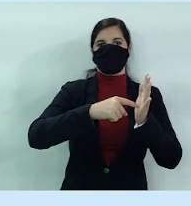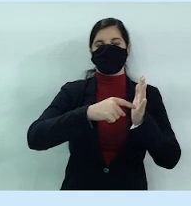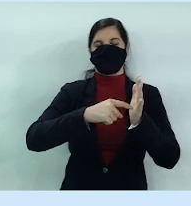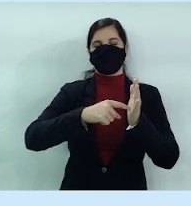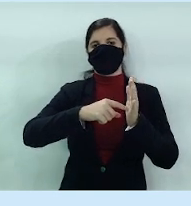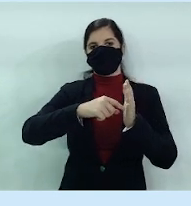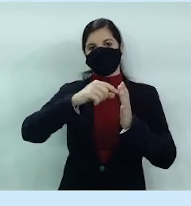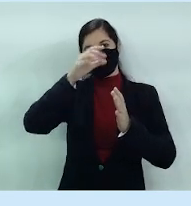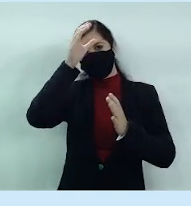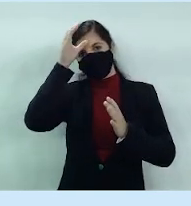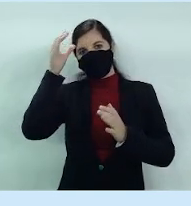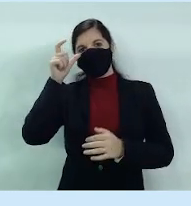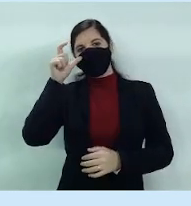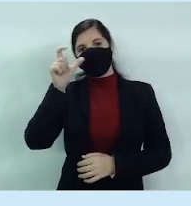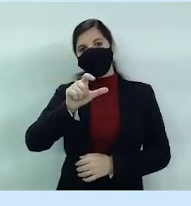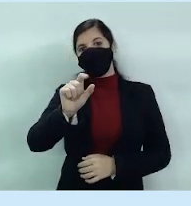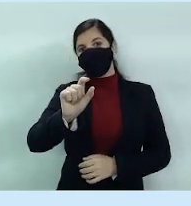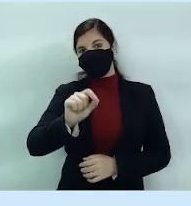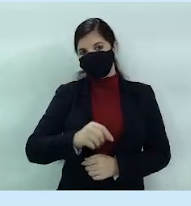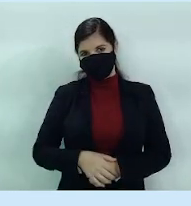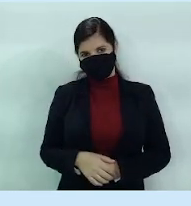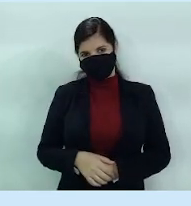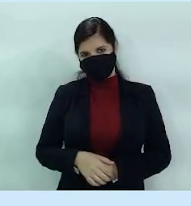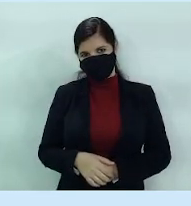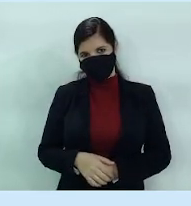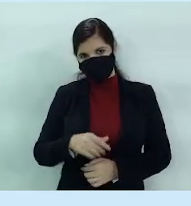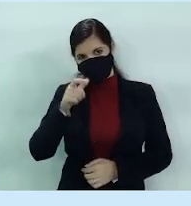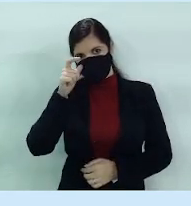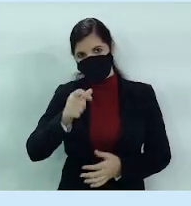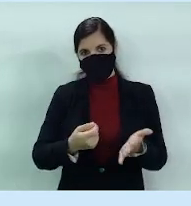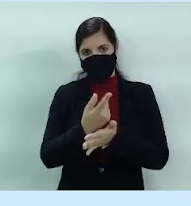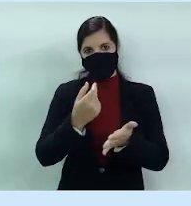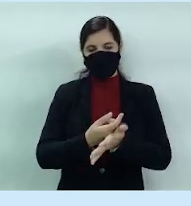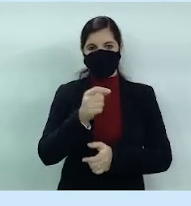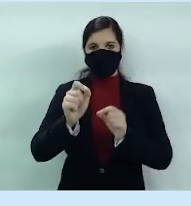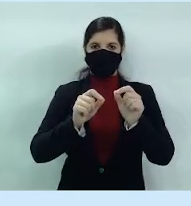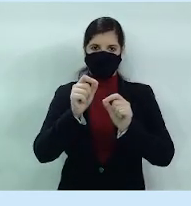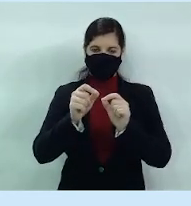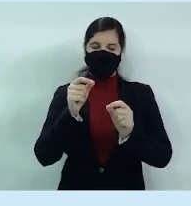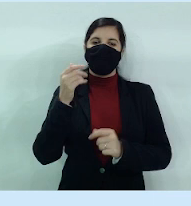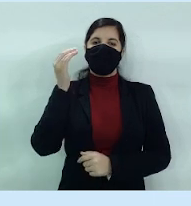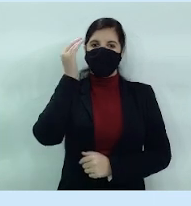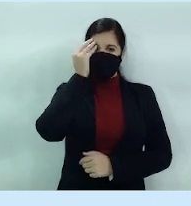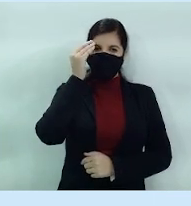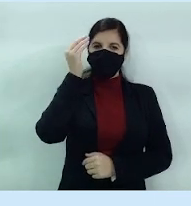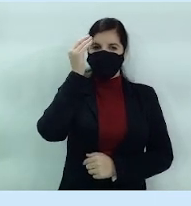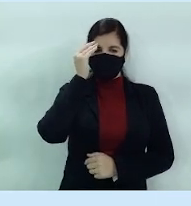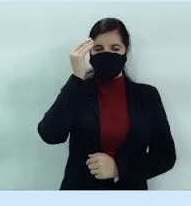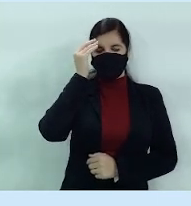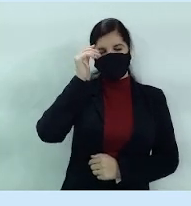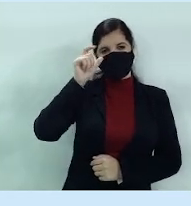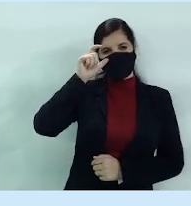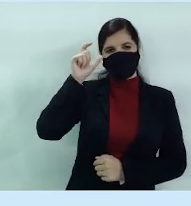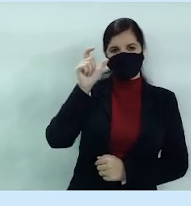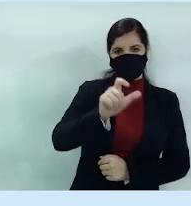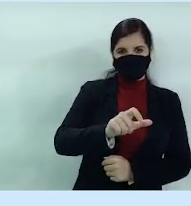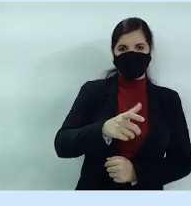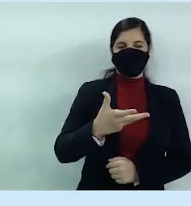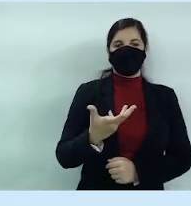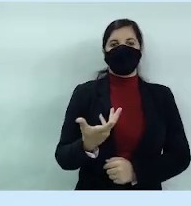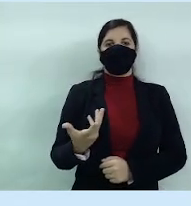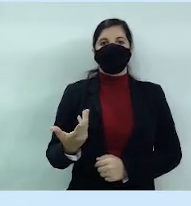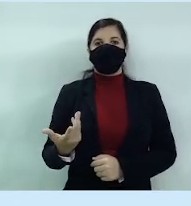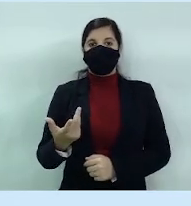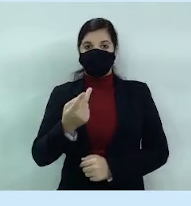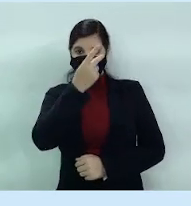público-alvo tem interesse? O que é que ele está interessado em consumir? E aí, sabendo mais ou menos o que é que o